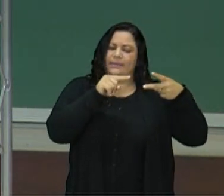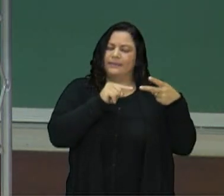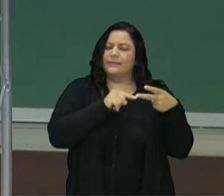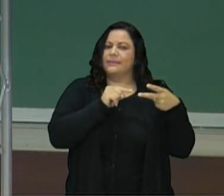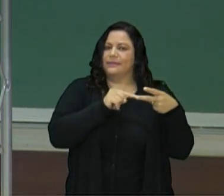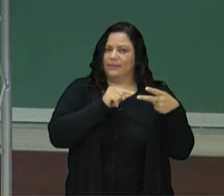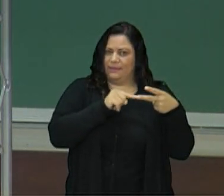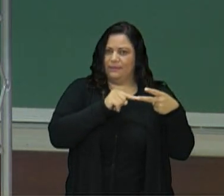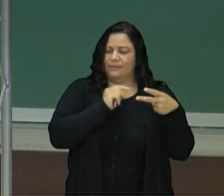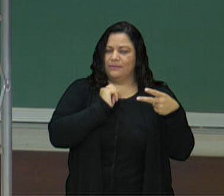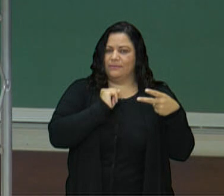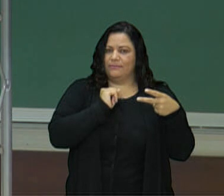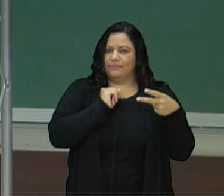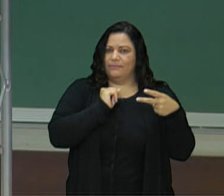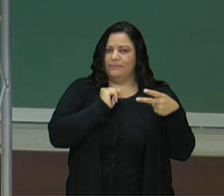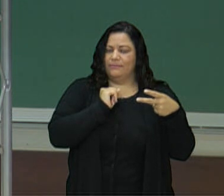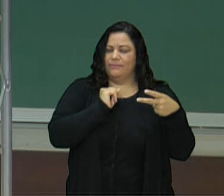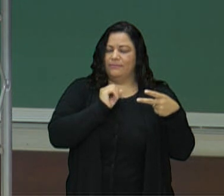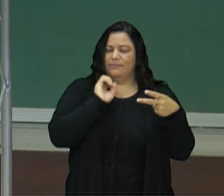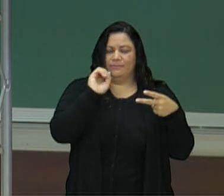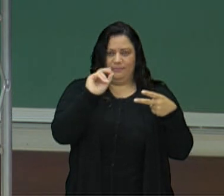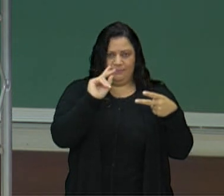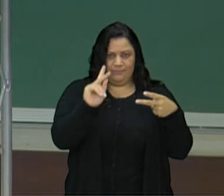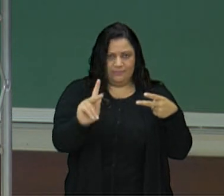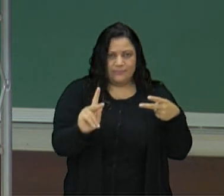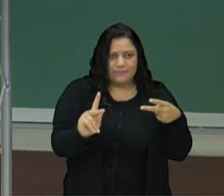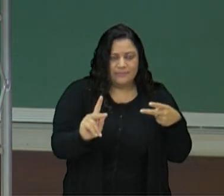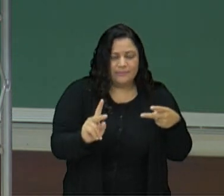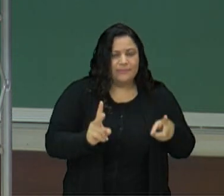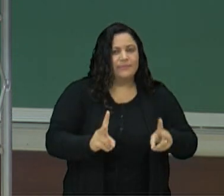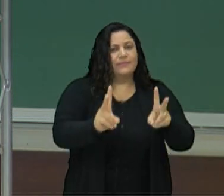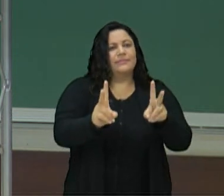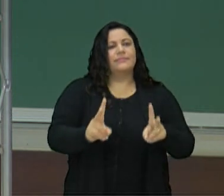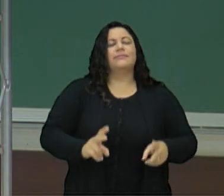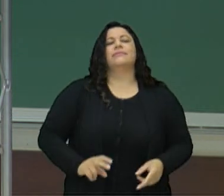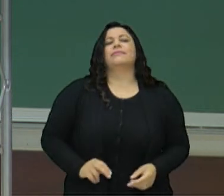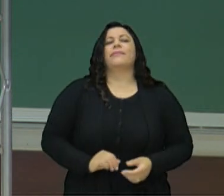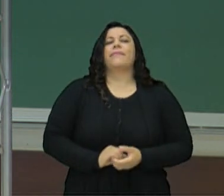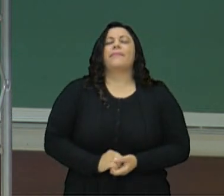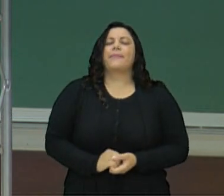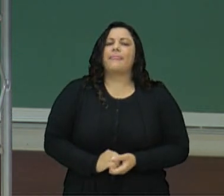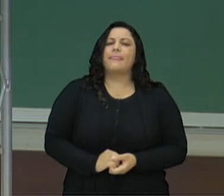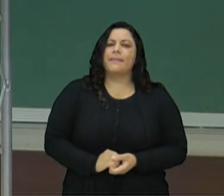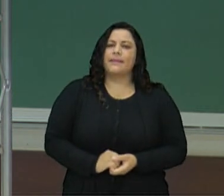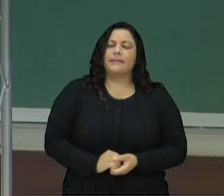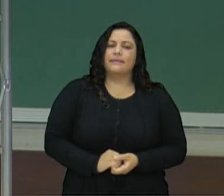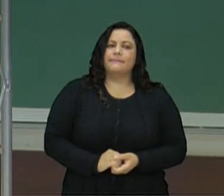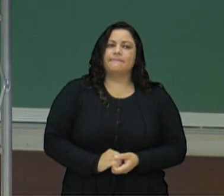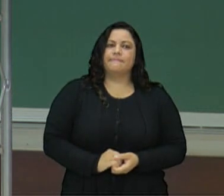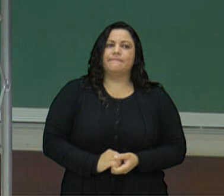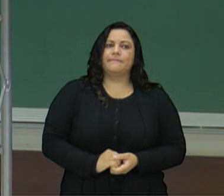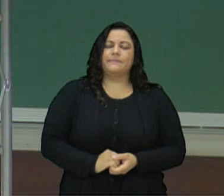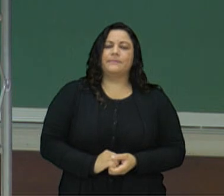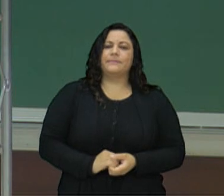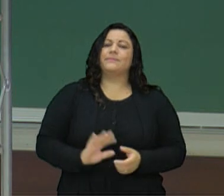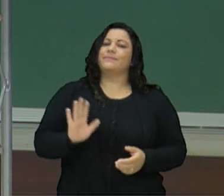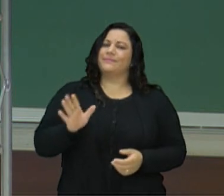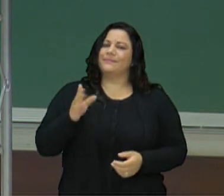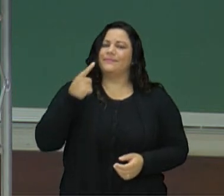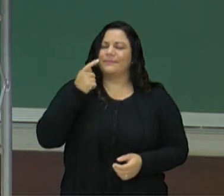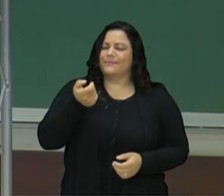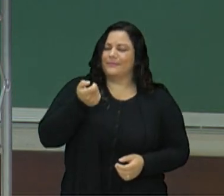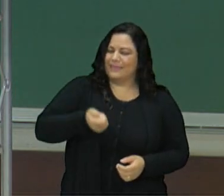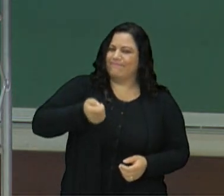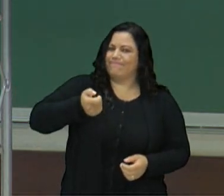estado cromossomo. Beleza? Seguindo a aula. Peraí que o meu negocinho aqui não ajudou. Obrigado,